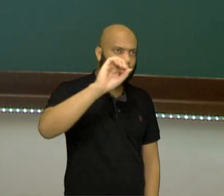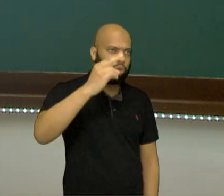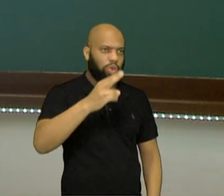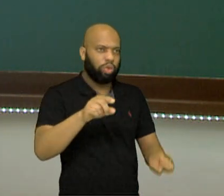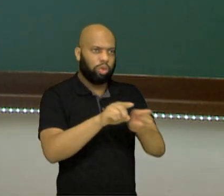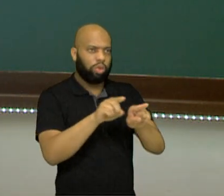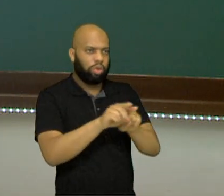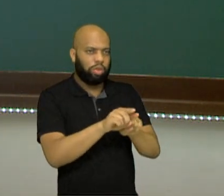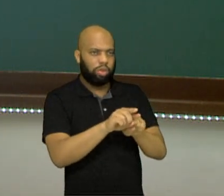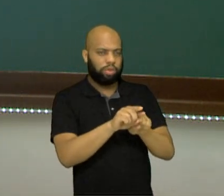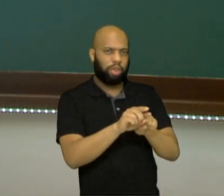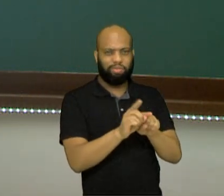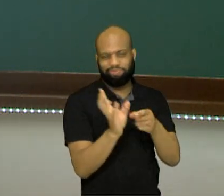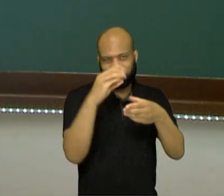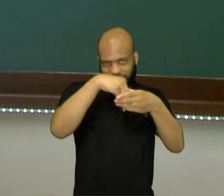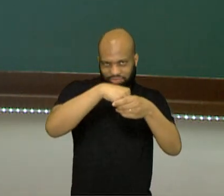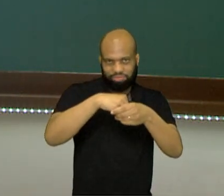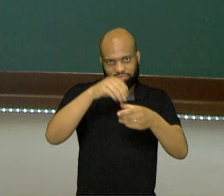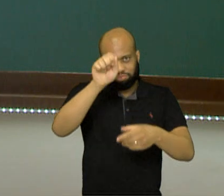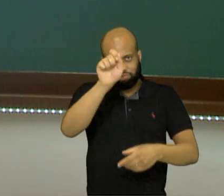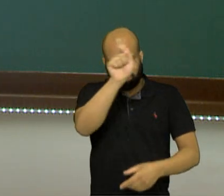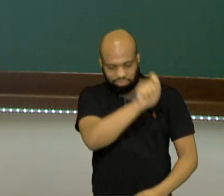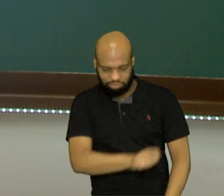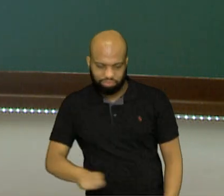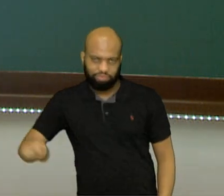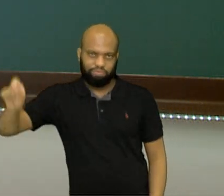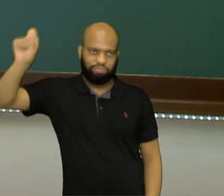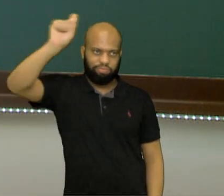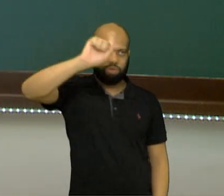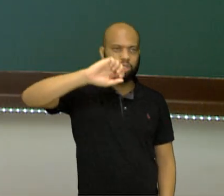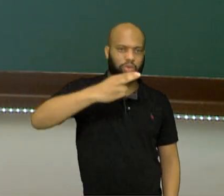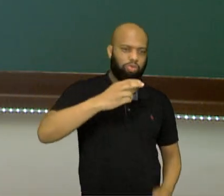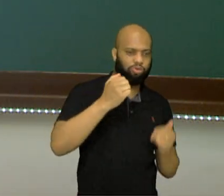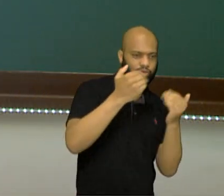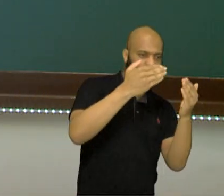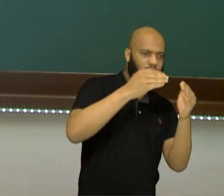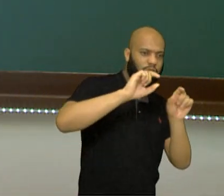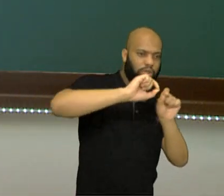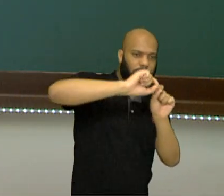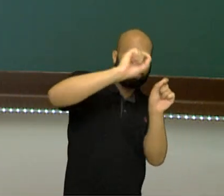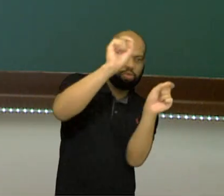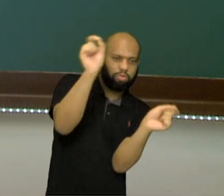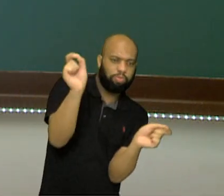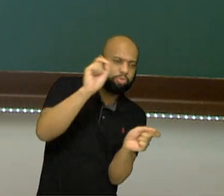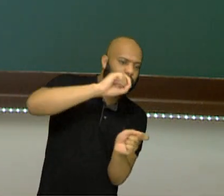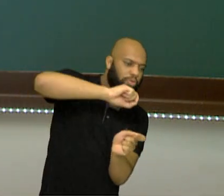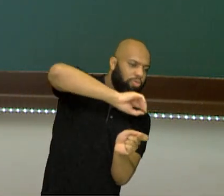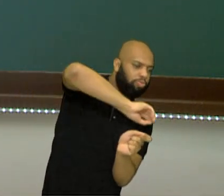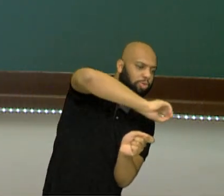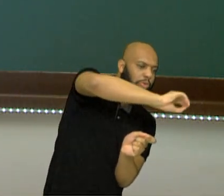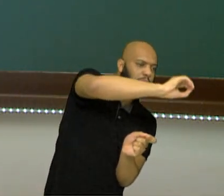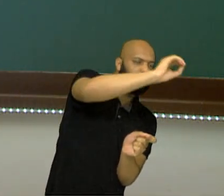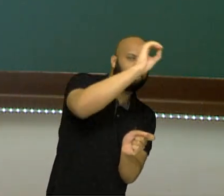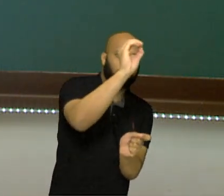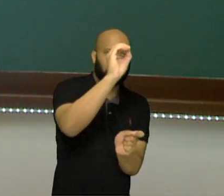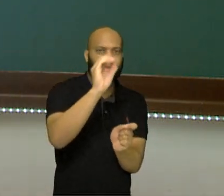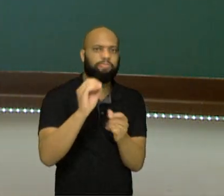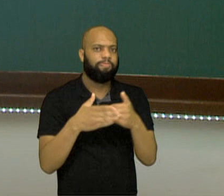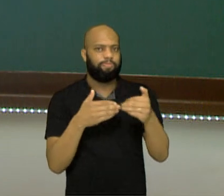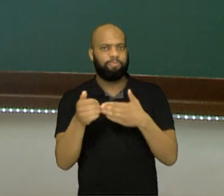dentro ou por fora aqui, tanto faz o caminho. O que importa para o trabalho elétrico é o ponto de partida e o ponto de